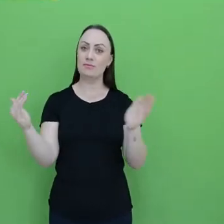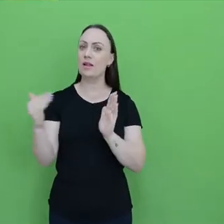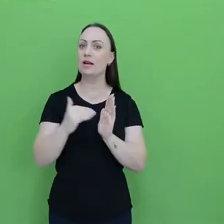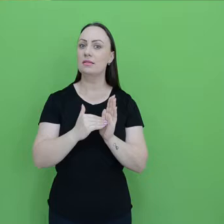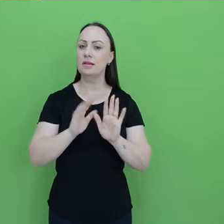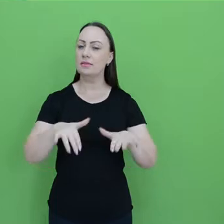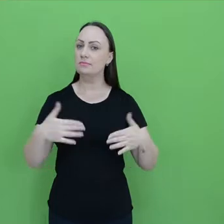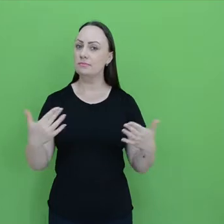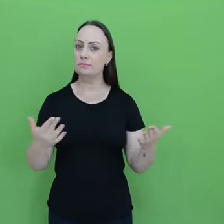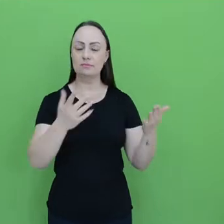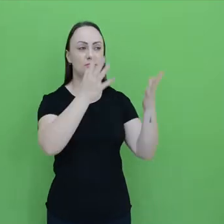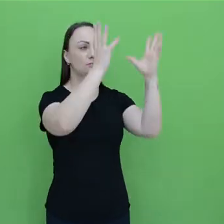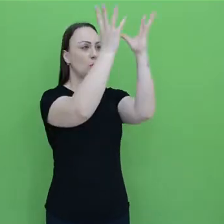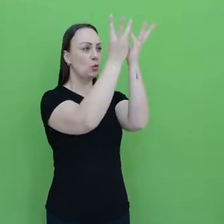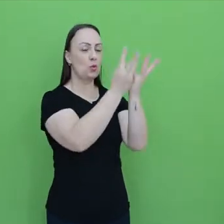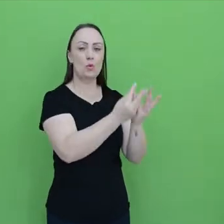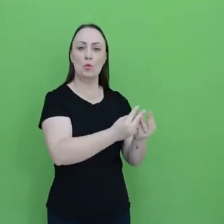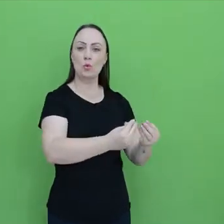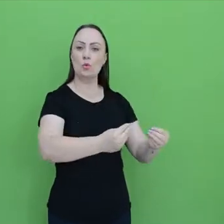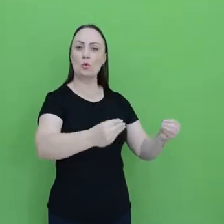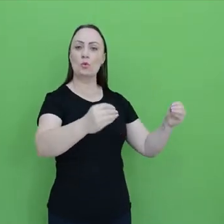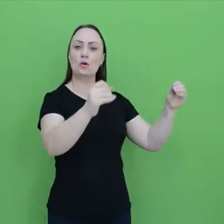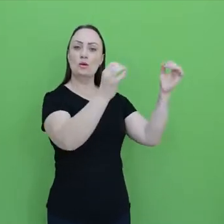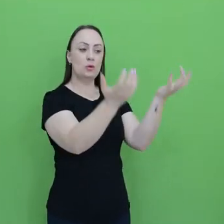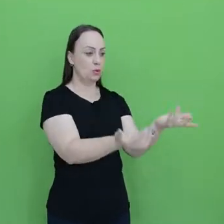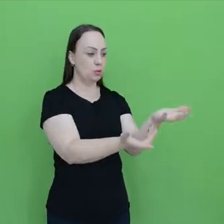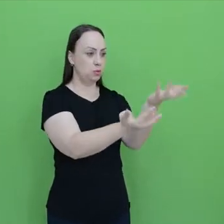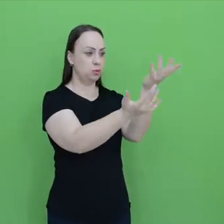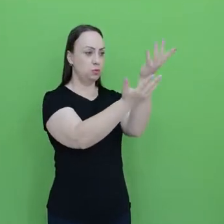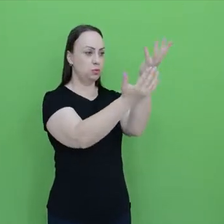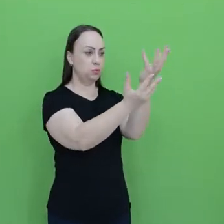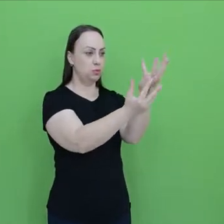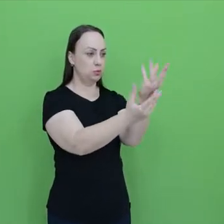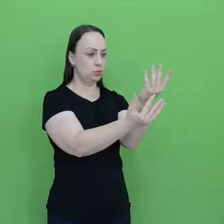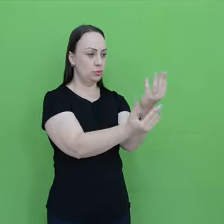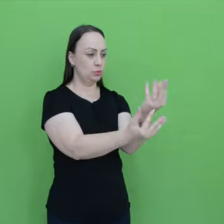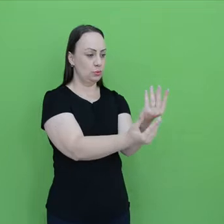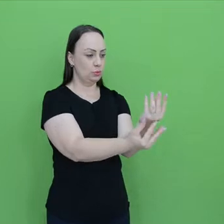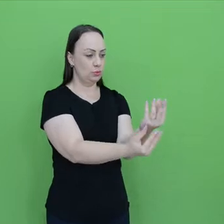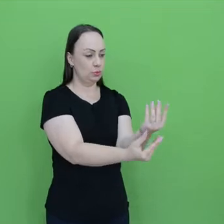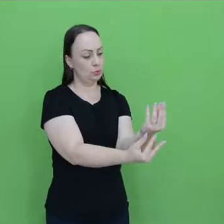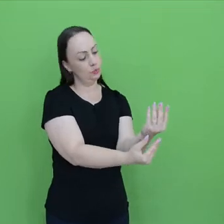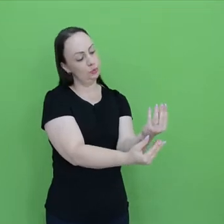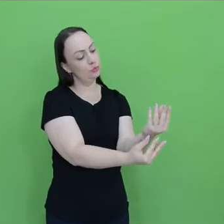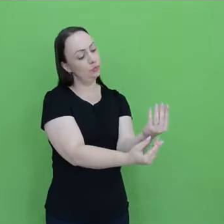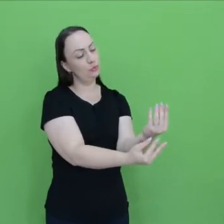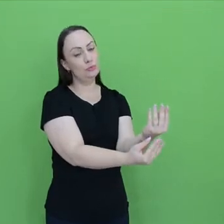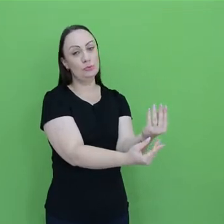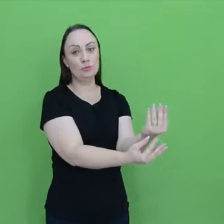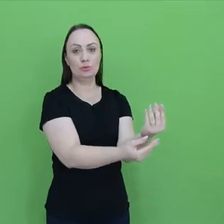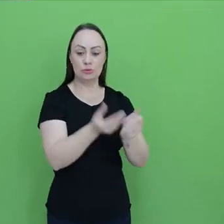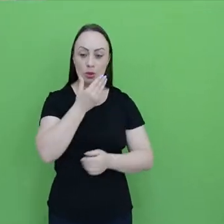Até que a imagem da mulher desapareceu e a fogueira voltou ao normal.